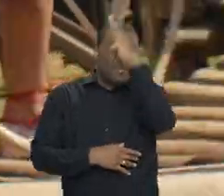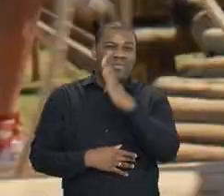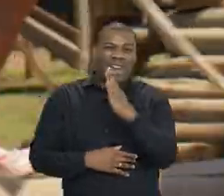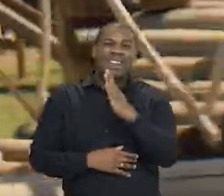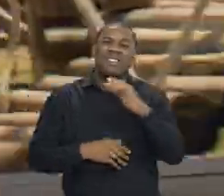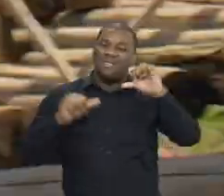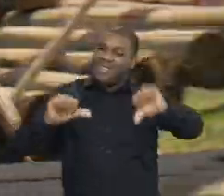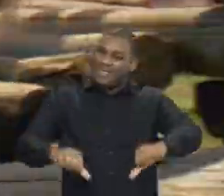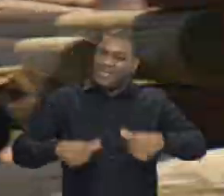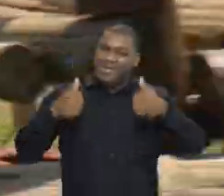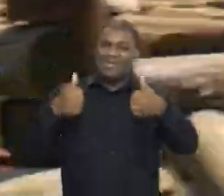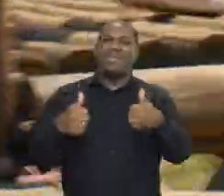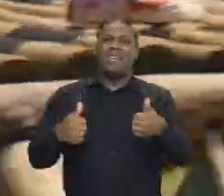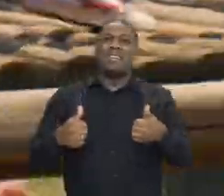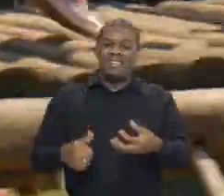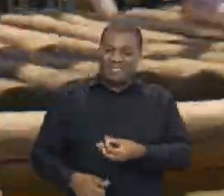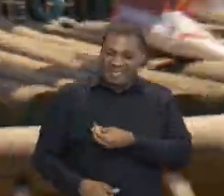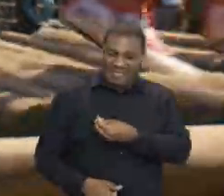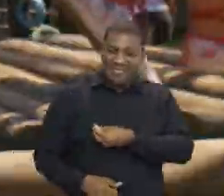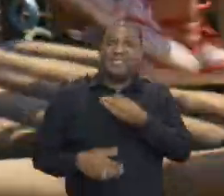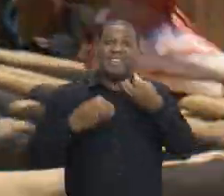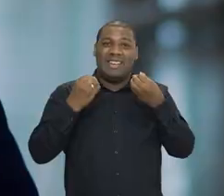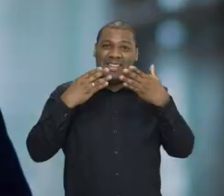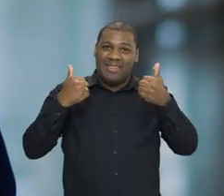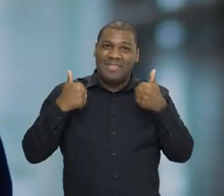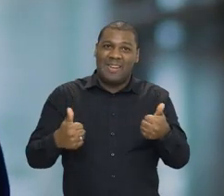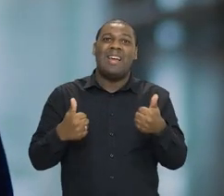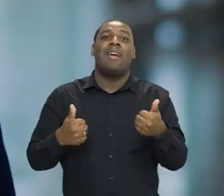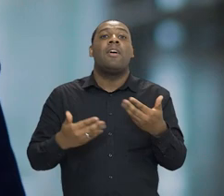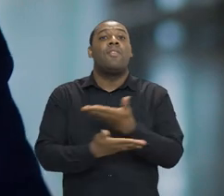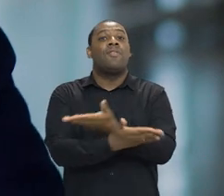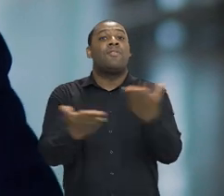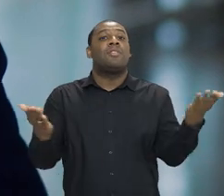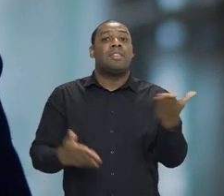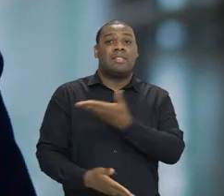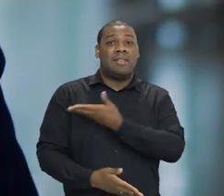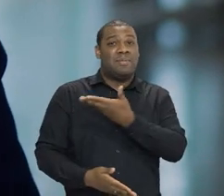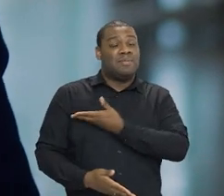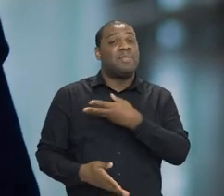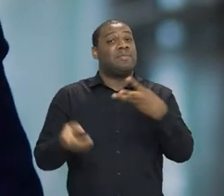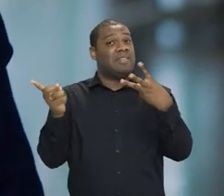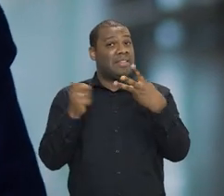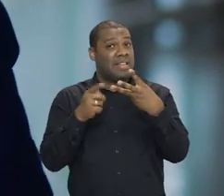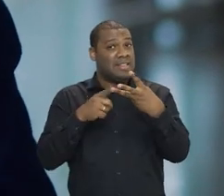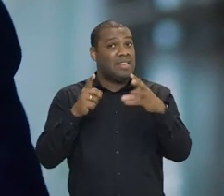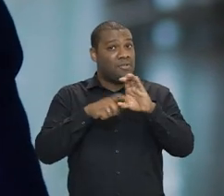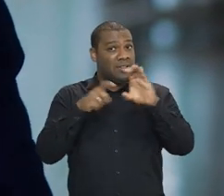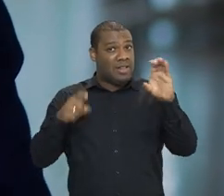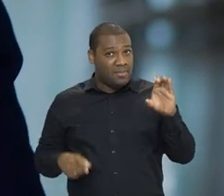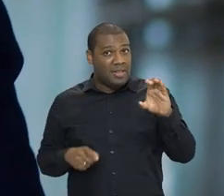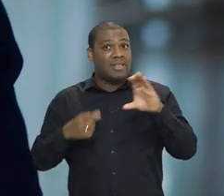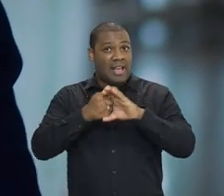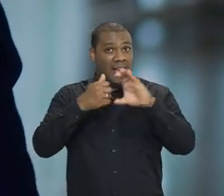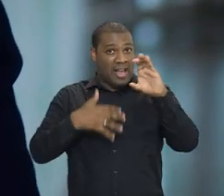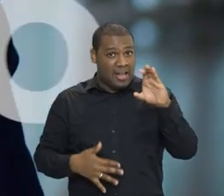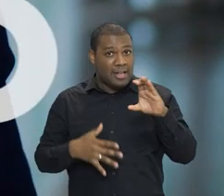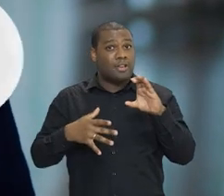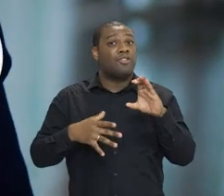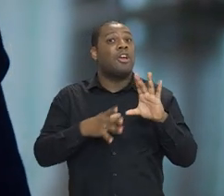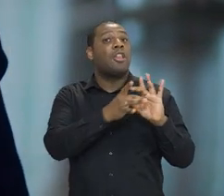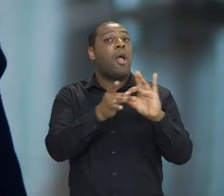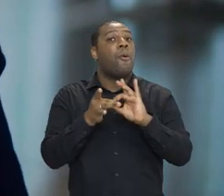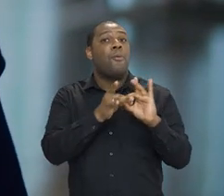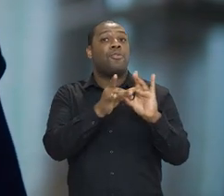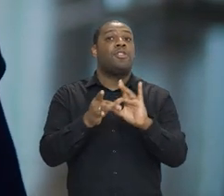Brasil será um lugar melhor para se viver. Minhas amigas e meus amigos, o terceiro alicerce da independência é a